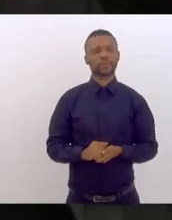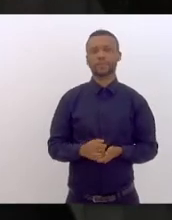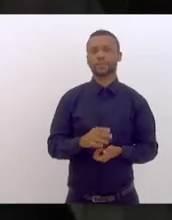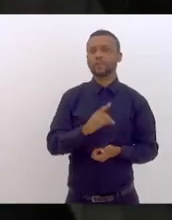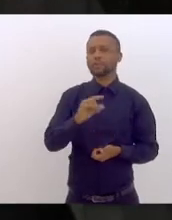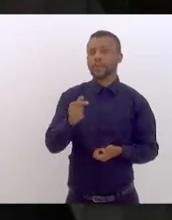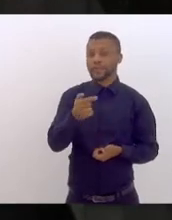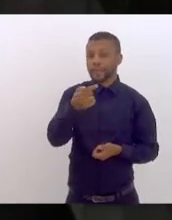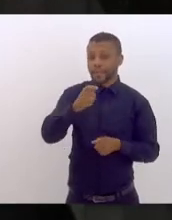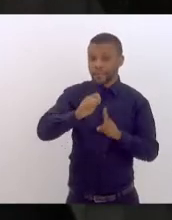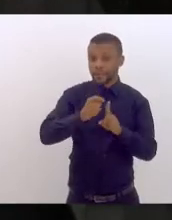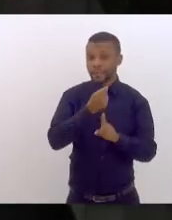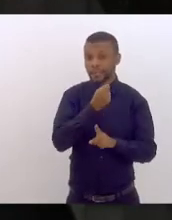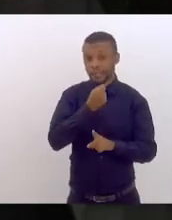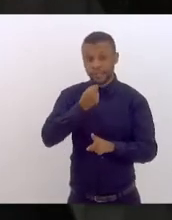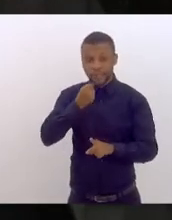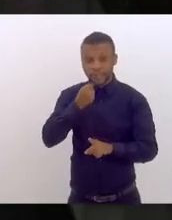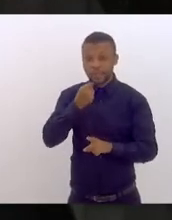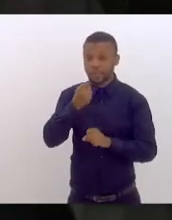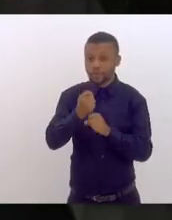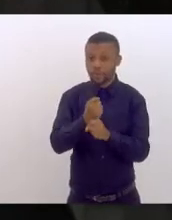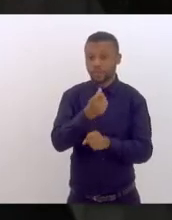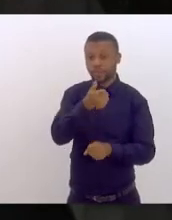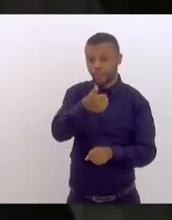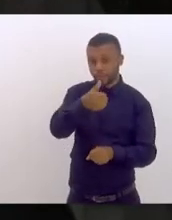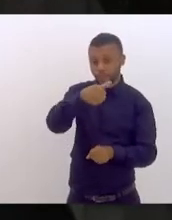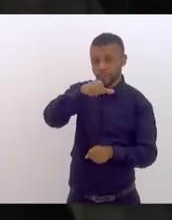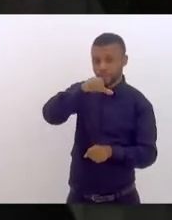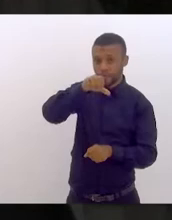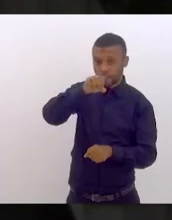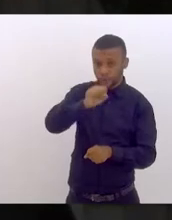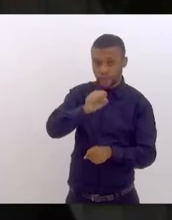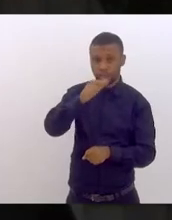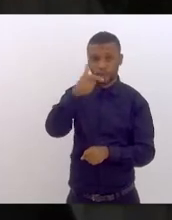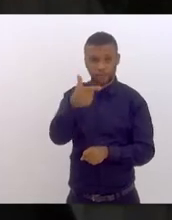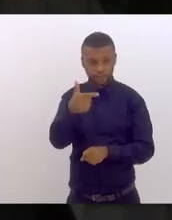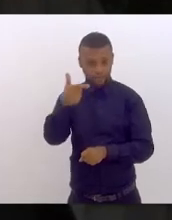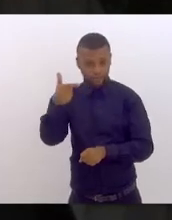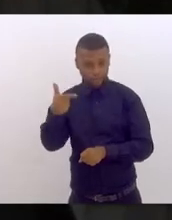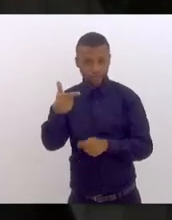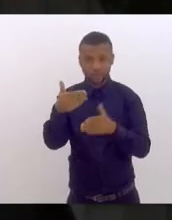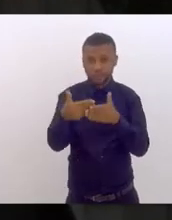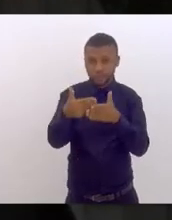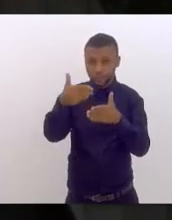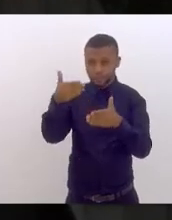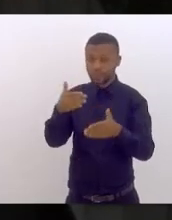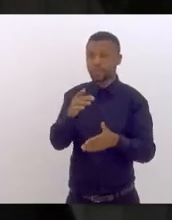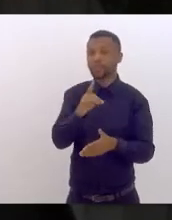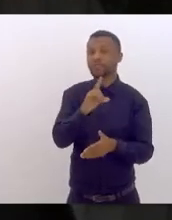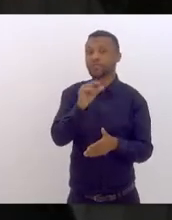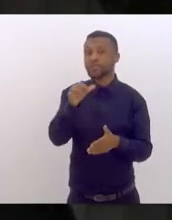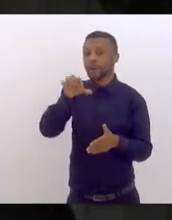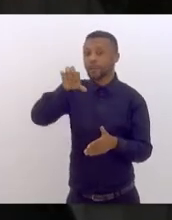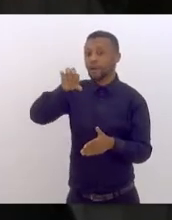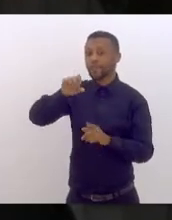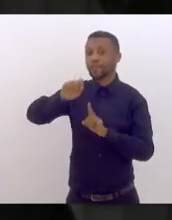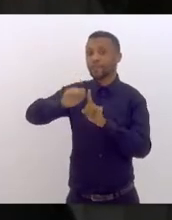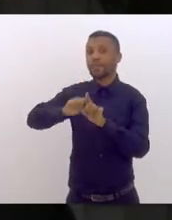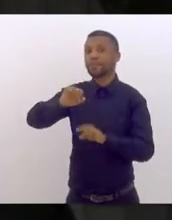setembro de 1822 nove de janeiro